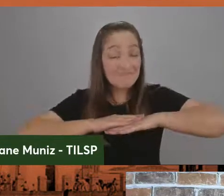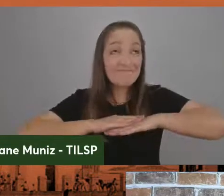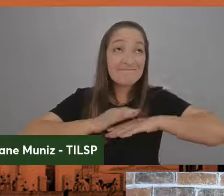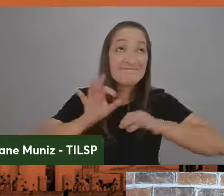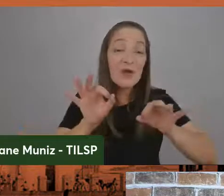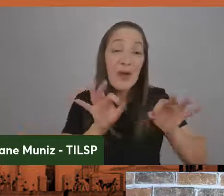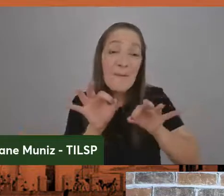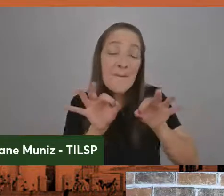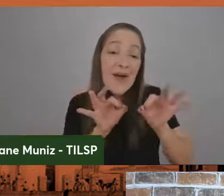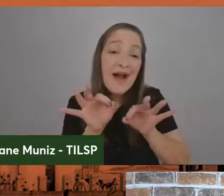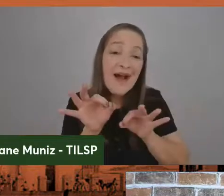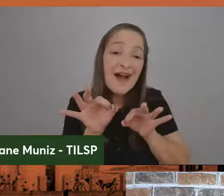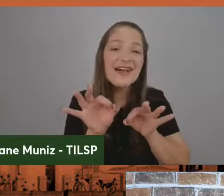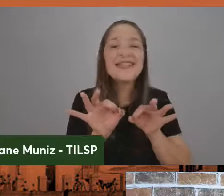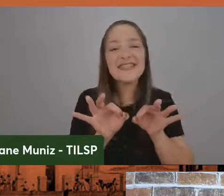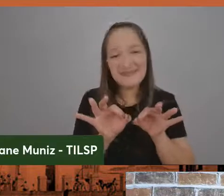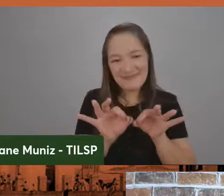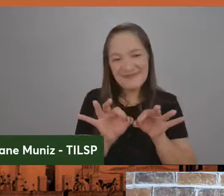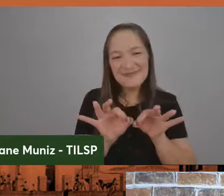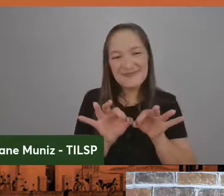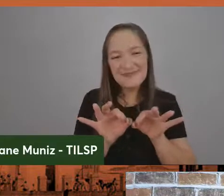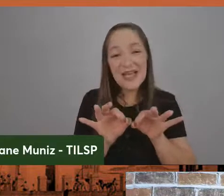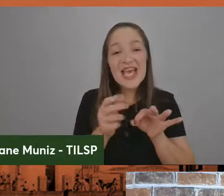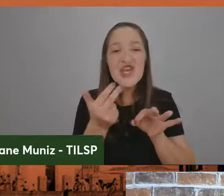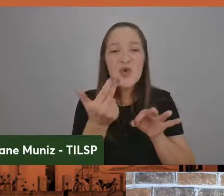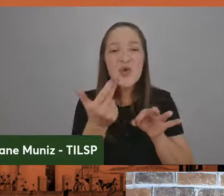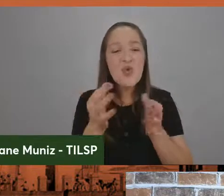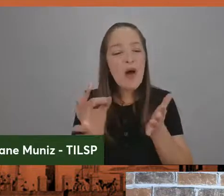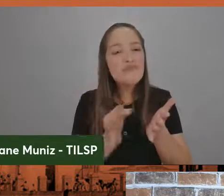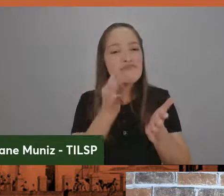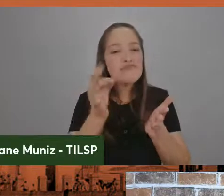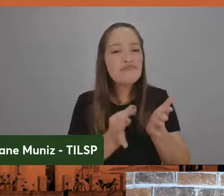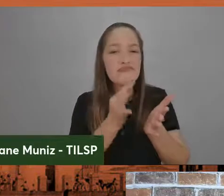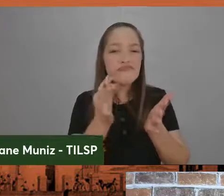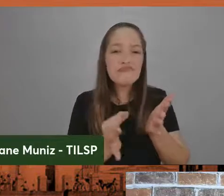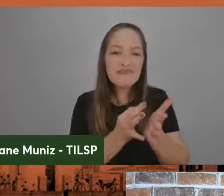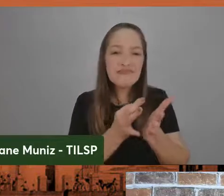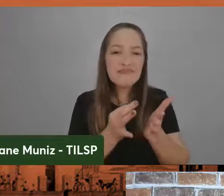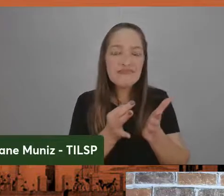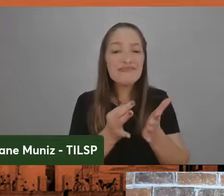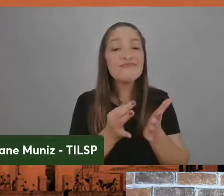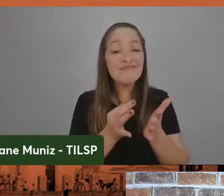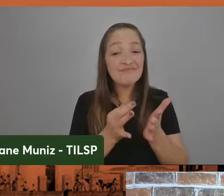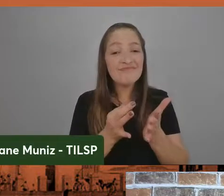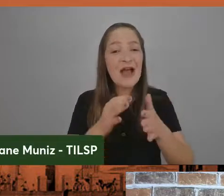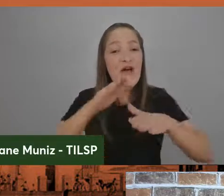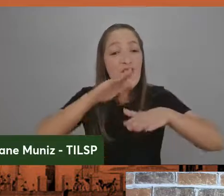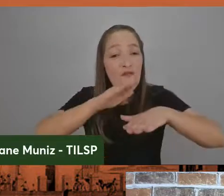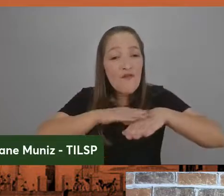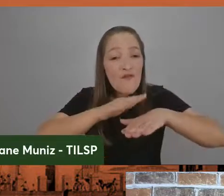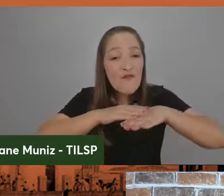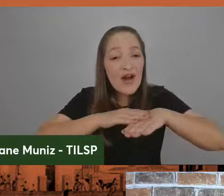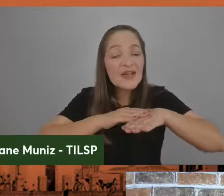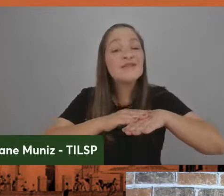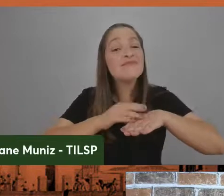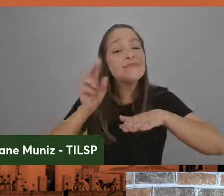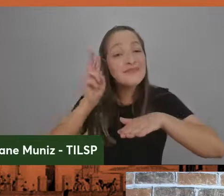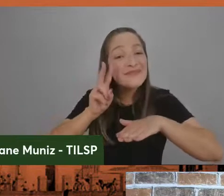é elaborar, bordar, costurar, né? Armar uma trama, né?